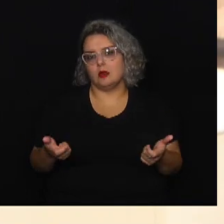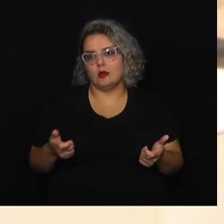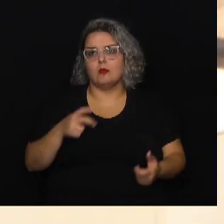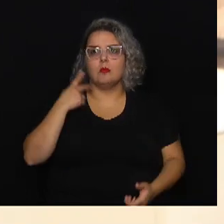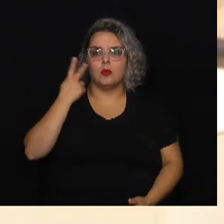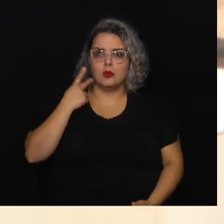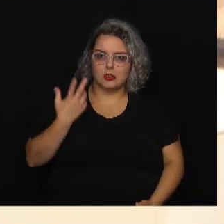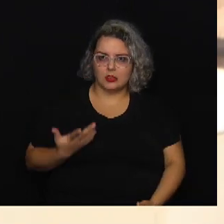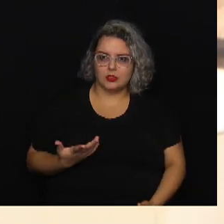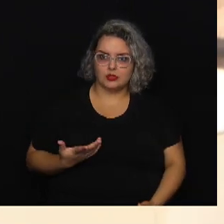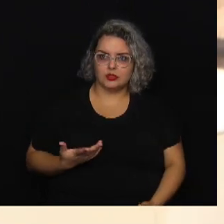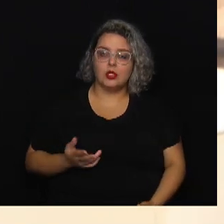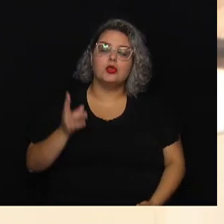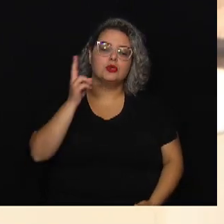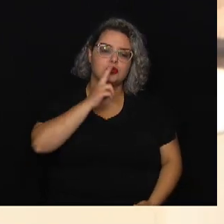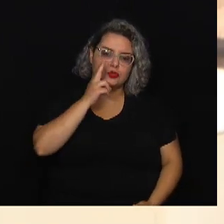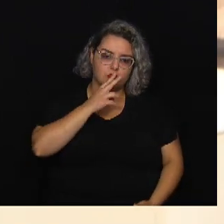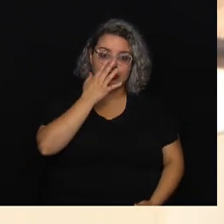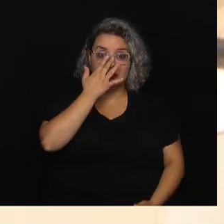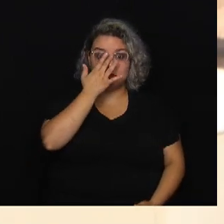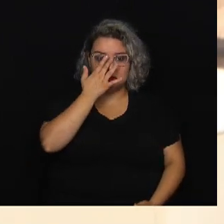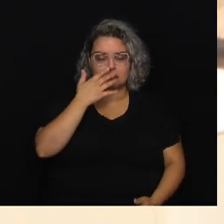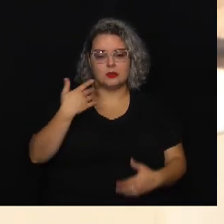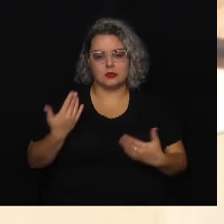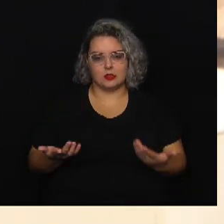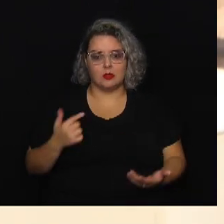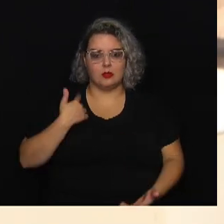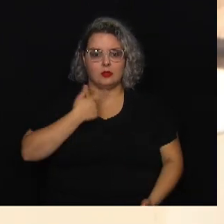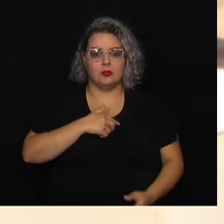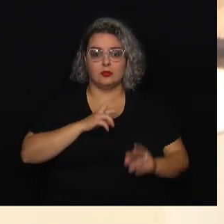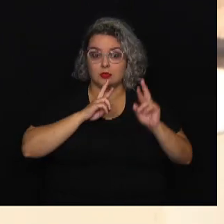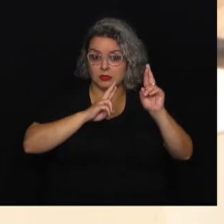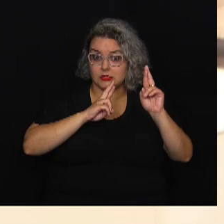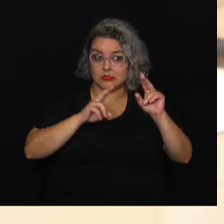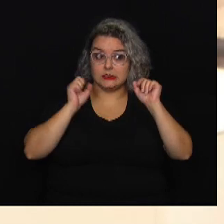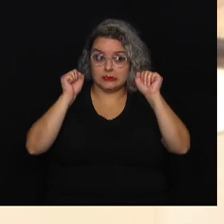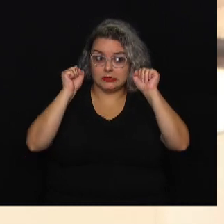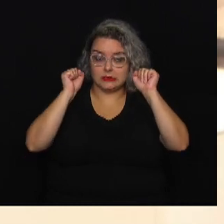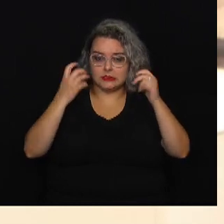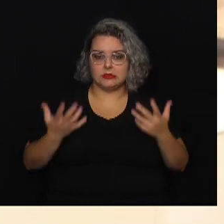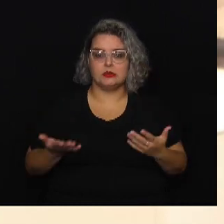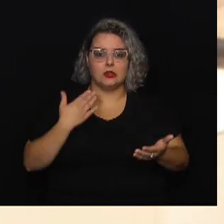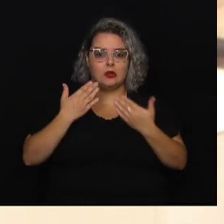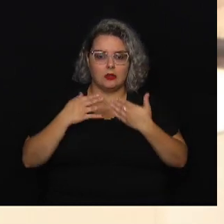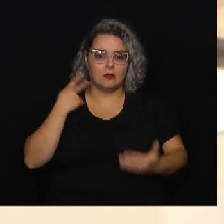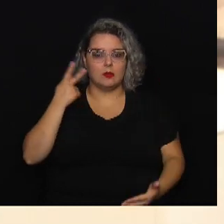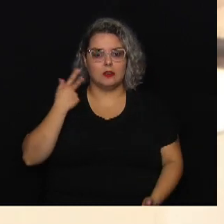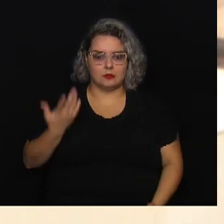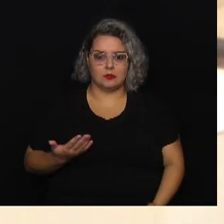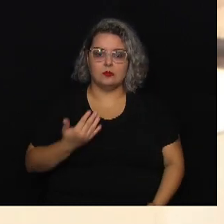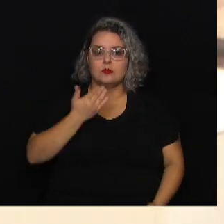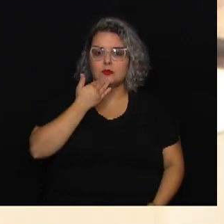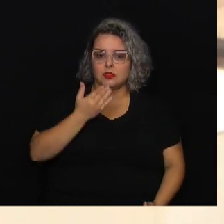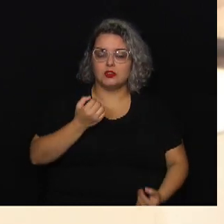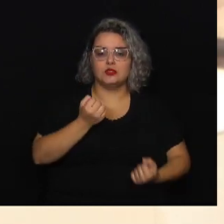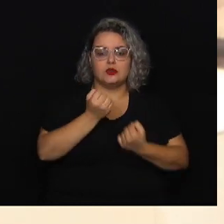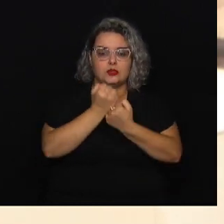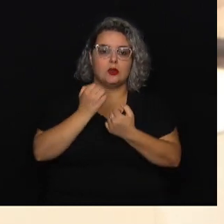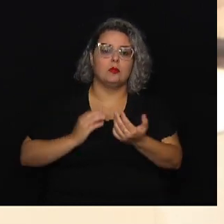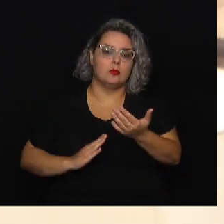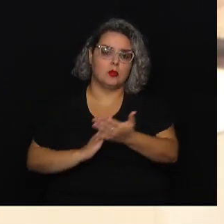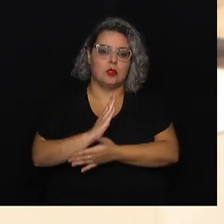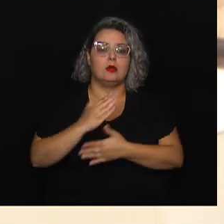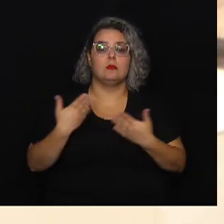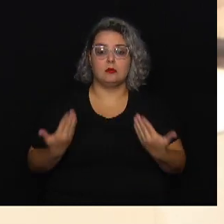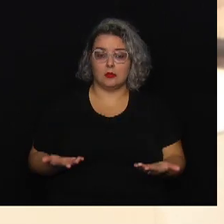política e emergencial. Então nós ficamos aí na torcida, já conversei com os meus pares aqui, pedindo o apoio na aprovação